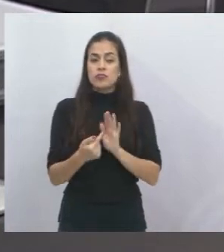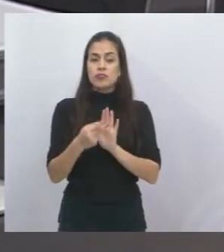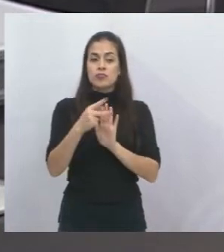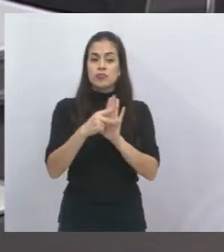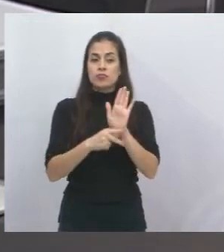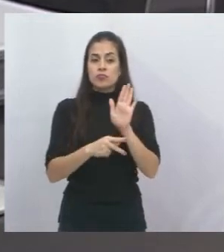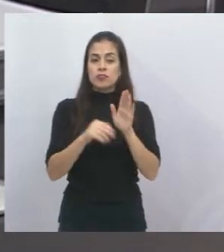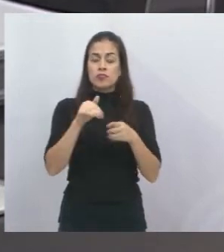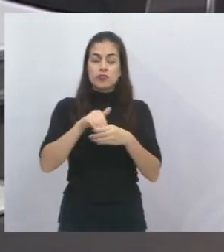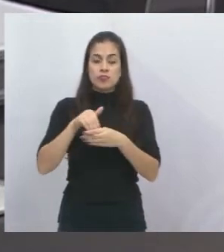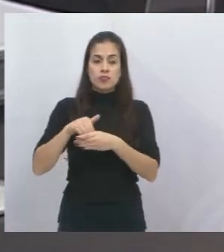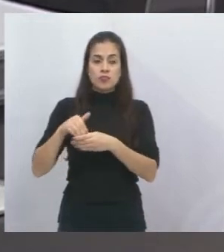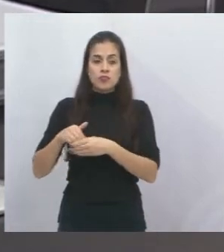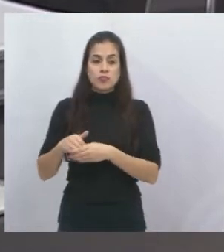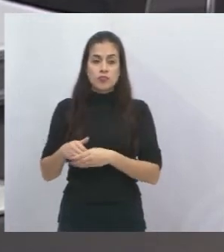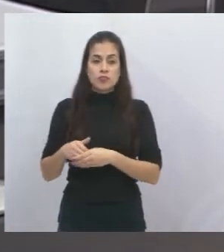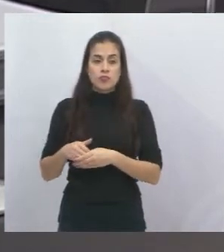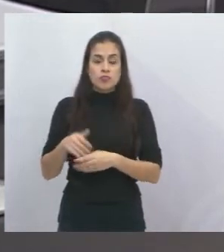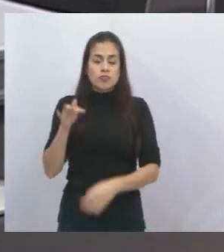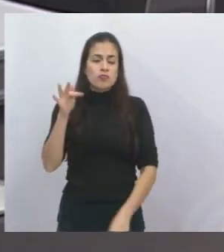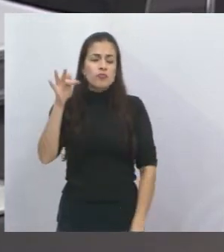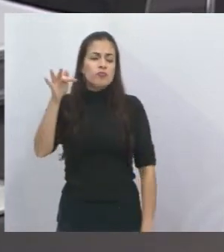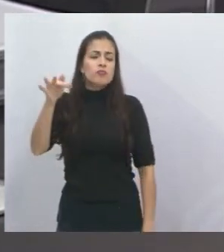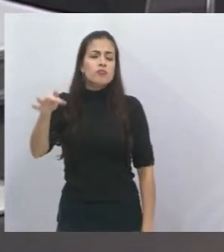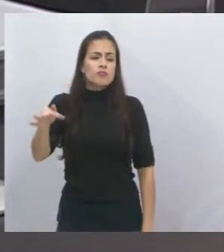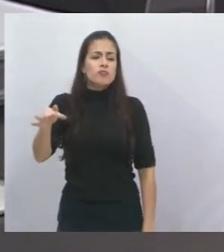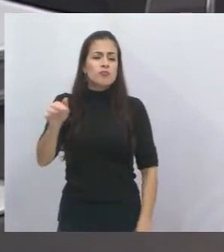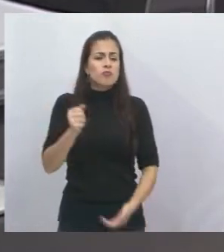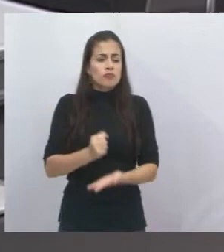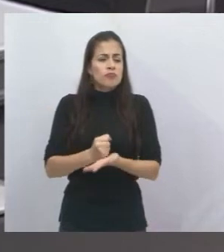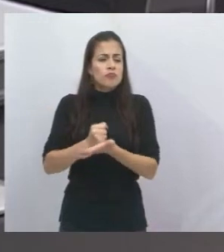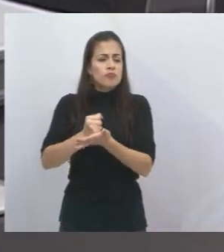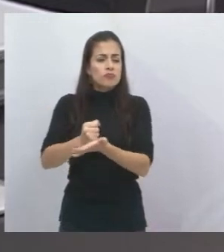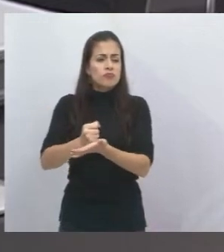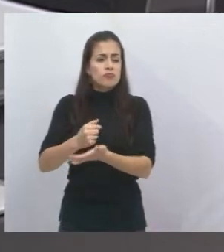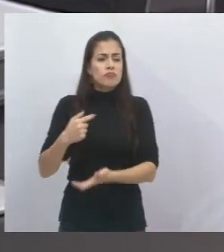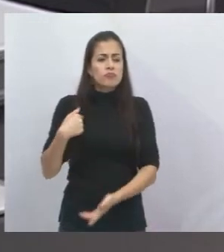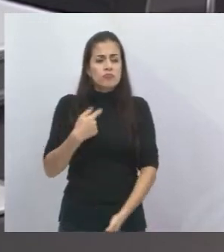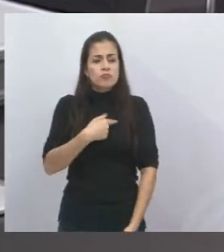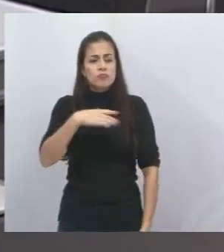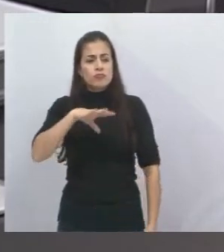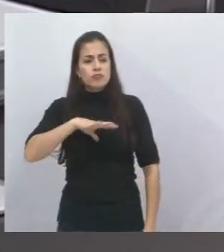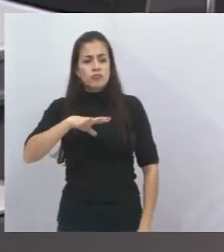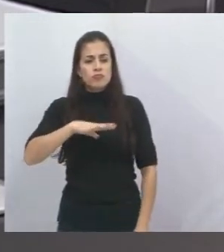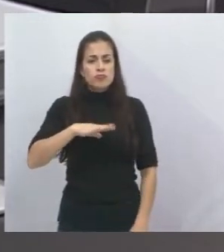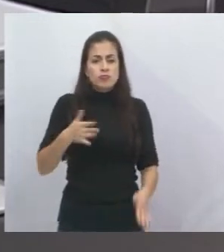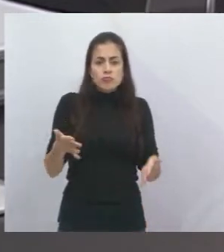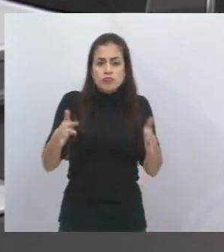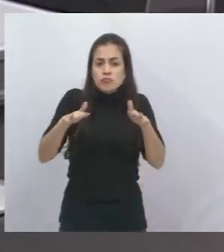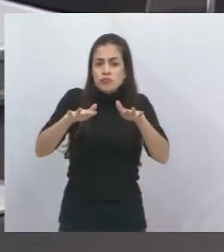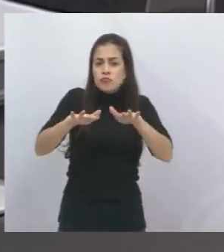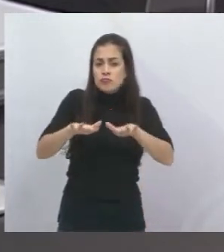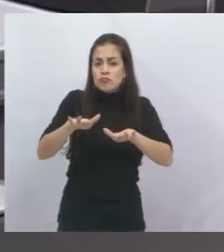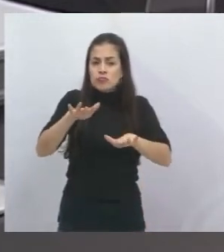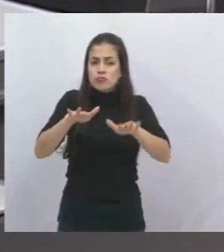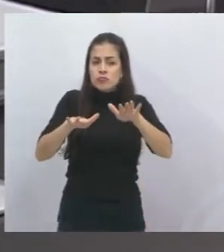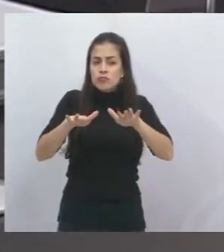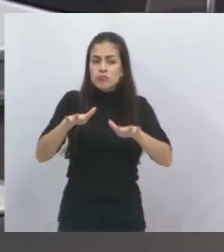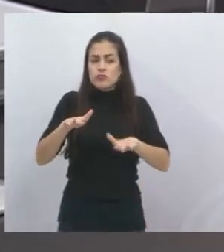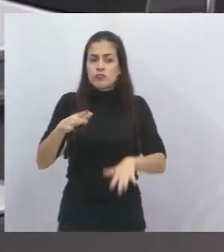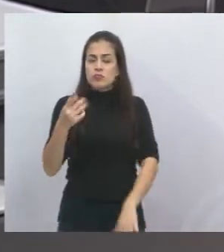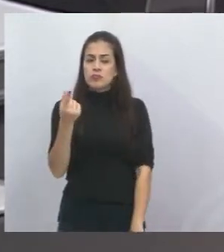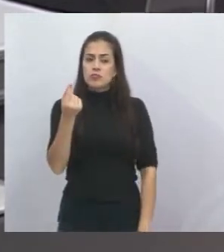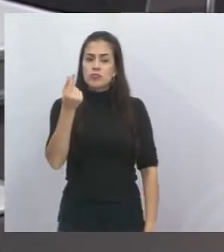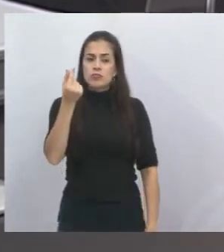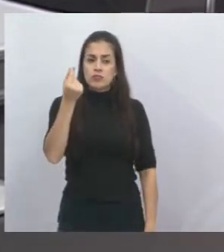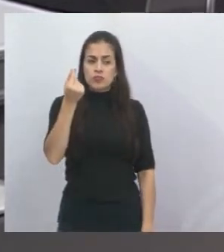vez aprovados, contribuirão para que, em um futuro próximo, nosso tão querido município encontre o equilíbrio financeiro e autorial. A